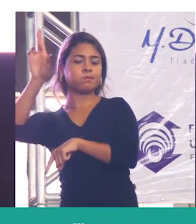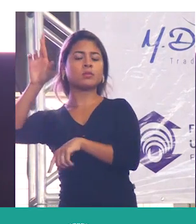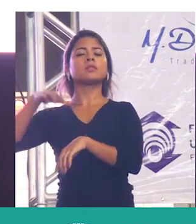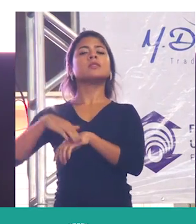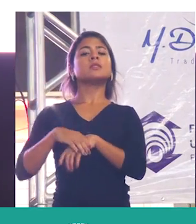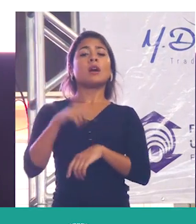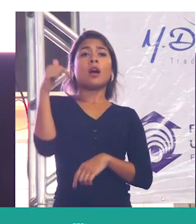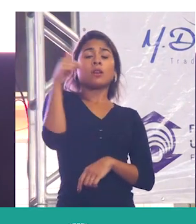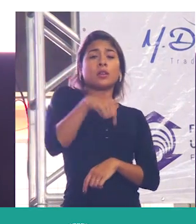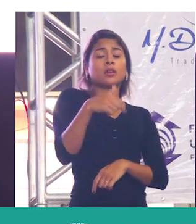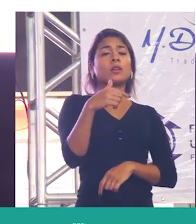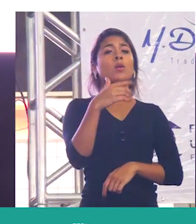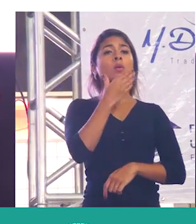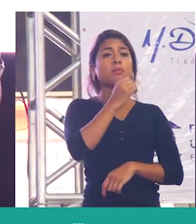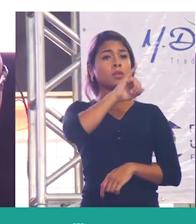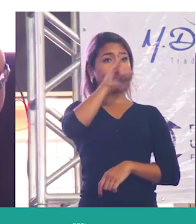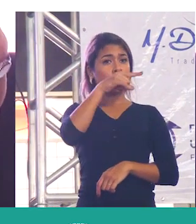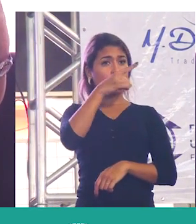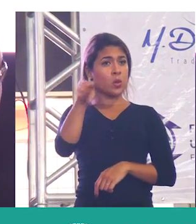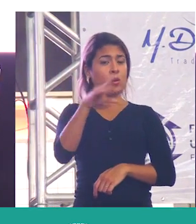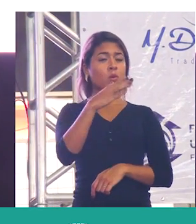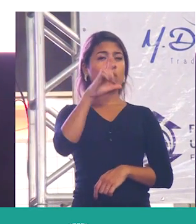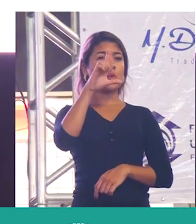governo com muitas reformas